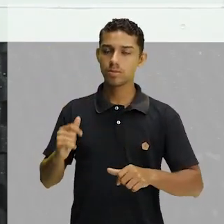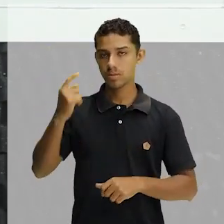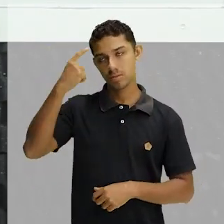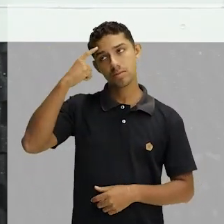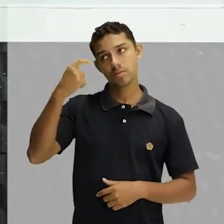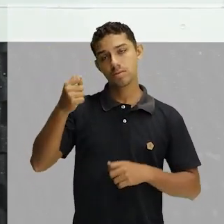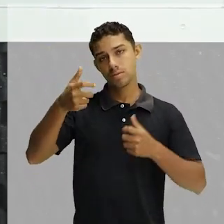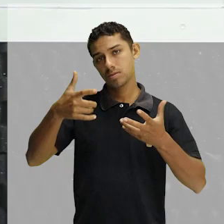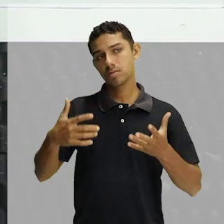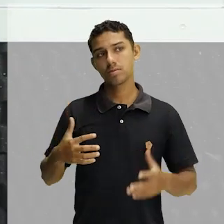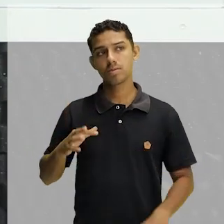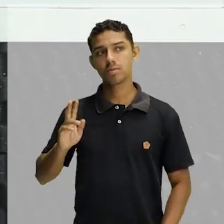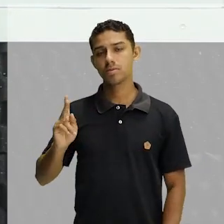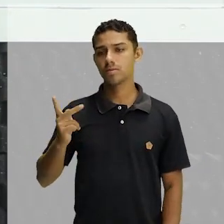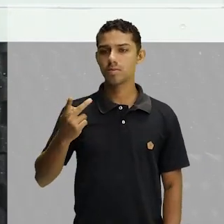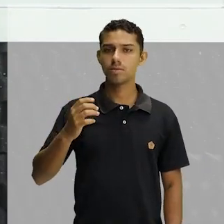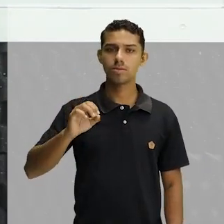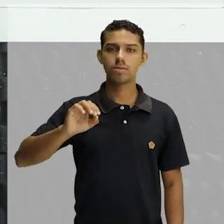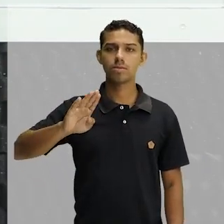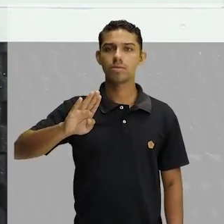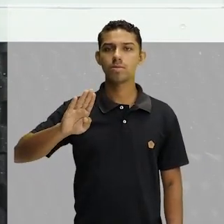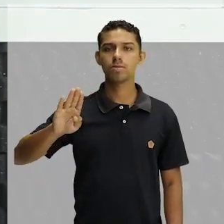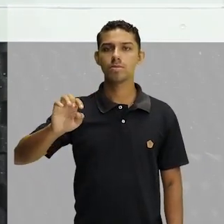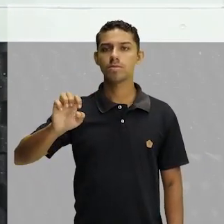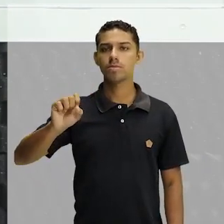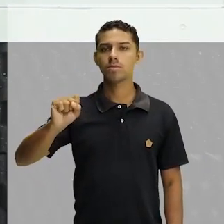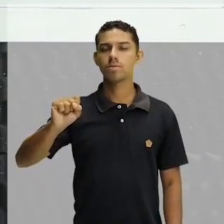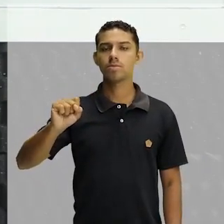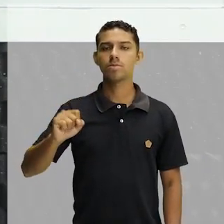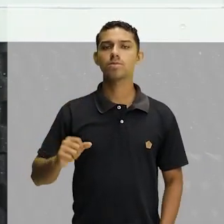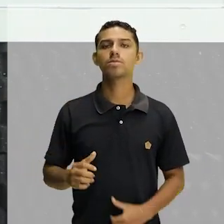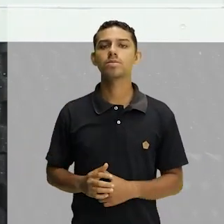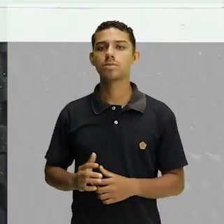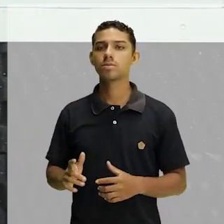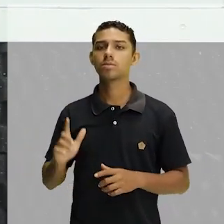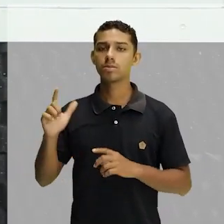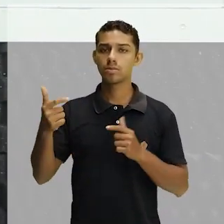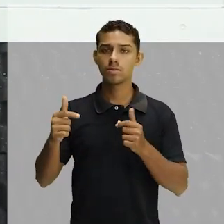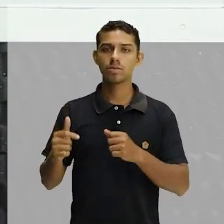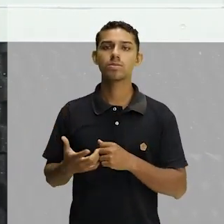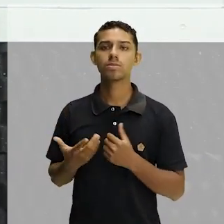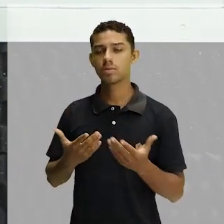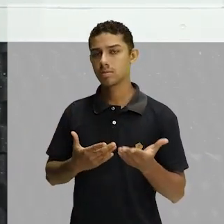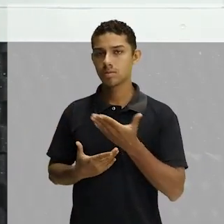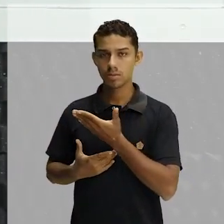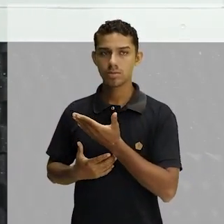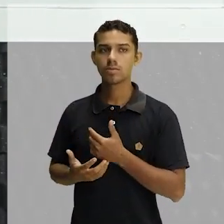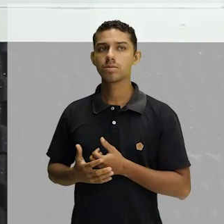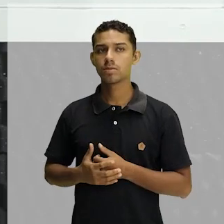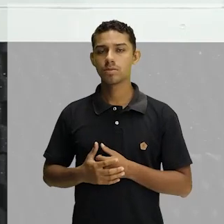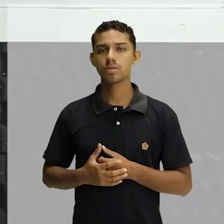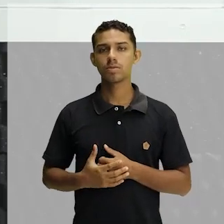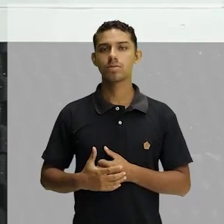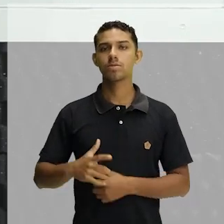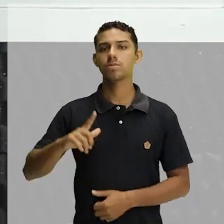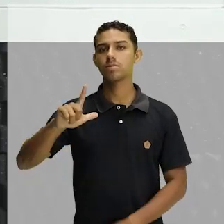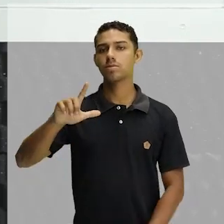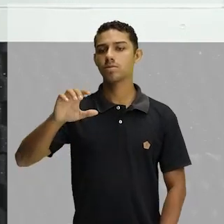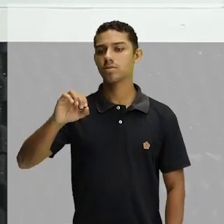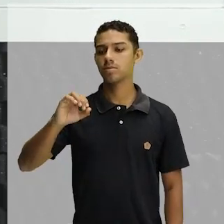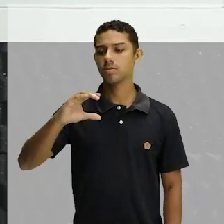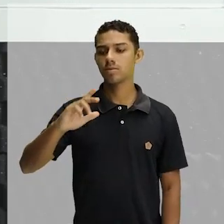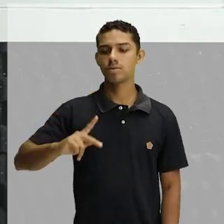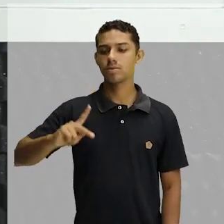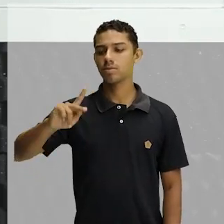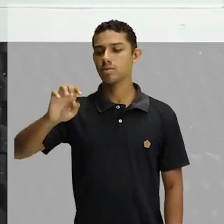dele. Mas nós não temos só o nosso querido amigo Thomas Hobbes, nós temos outro autor, Locke. Olha só, nós temos o nosso